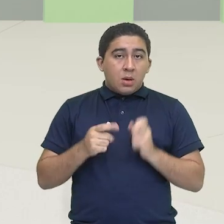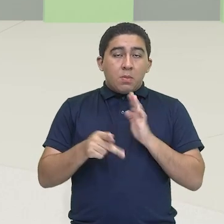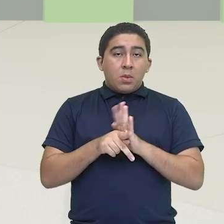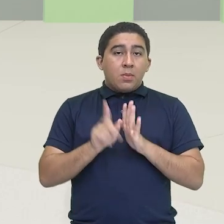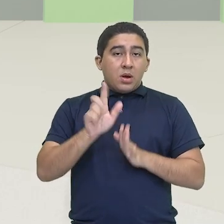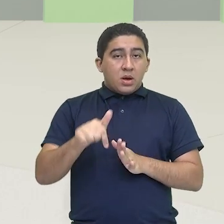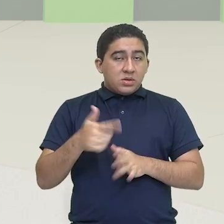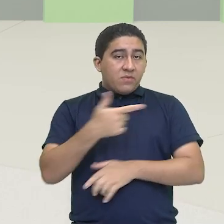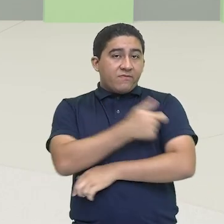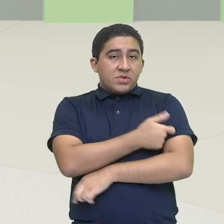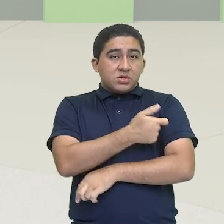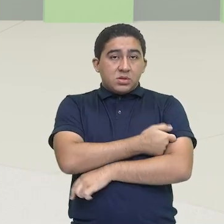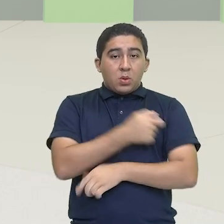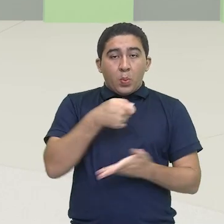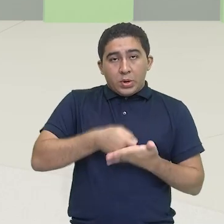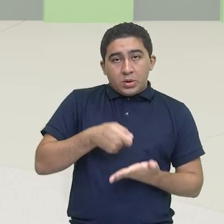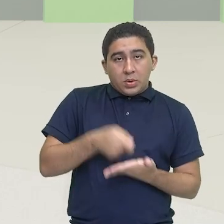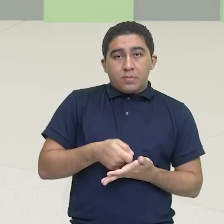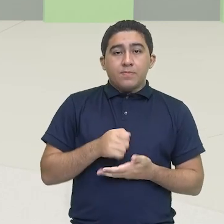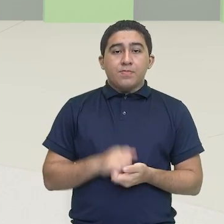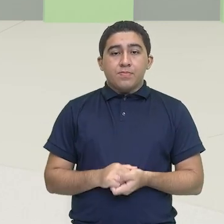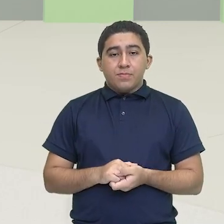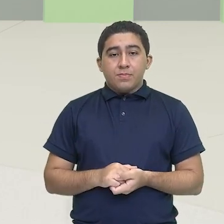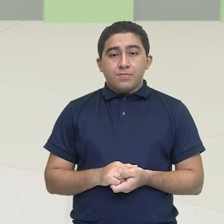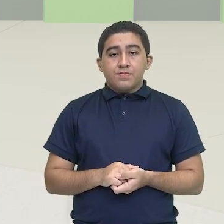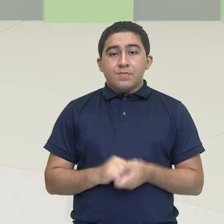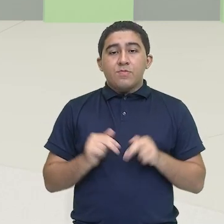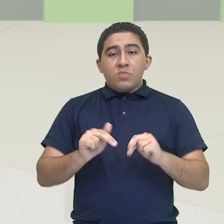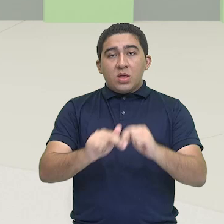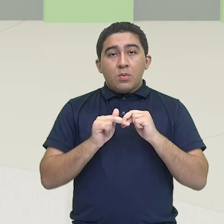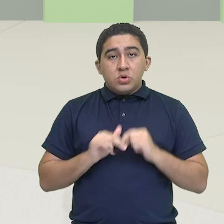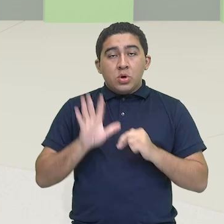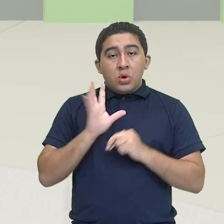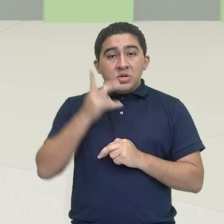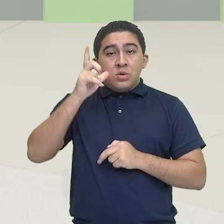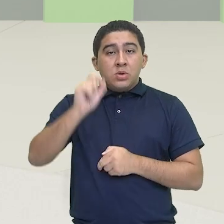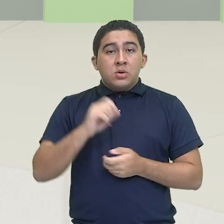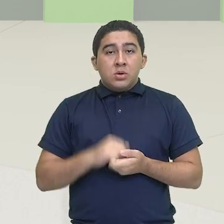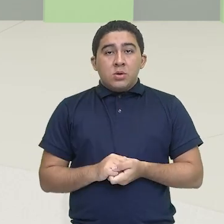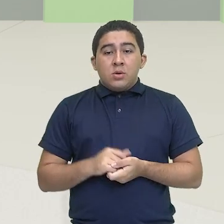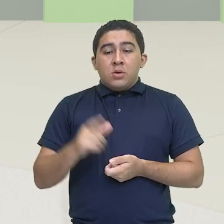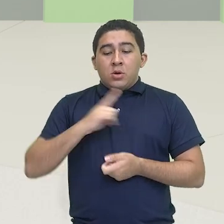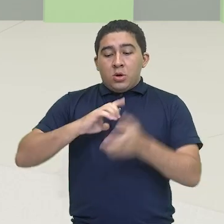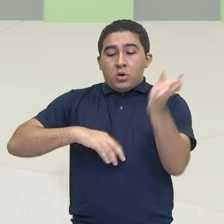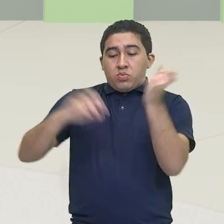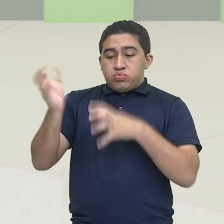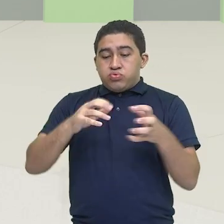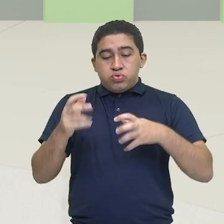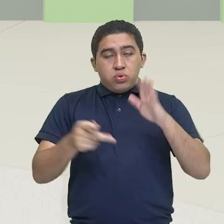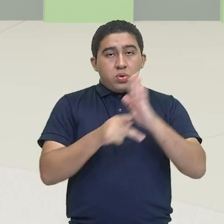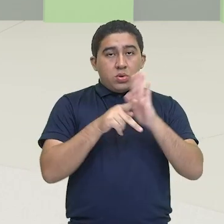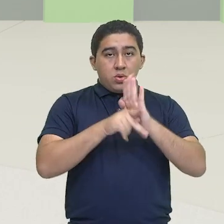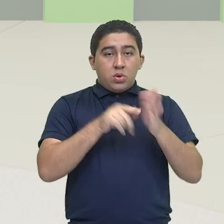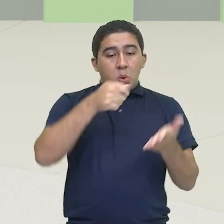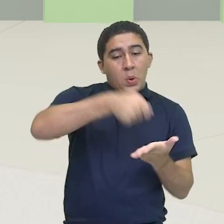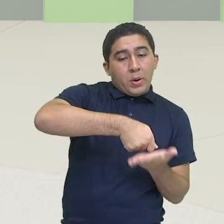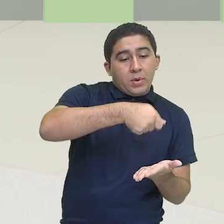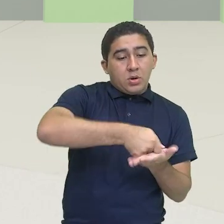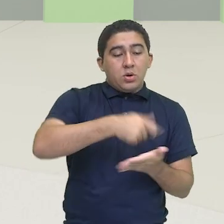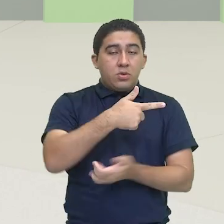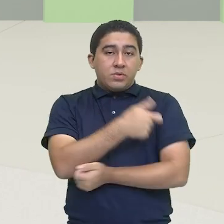essa vacinação obrigatória. Bom, sendo assim, houve um choque, né, entre a obrigatoriedade